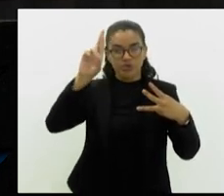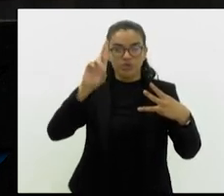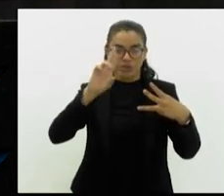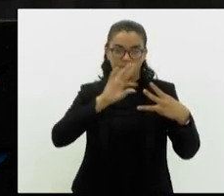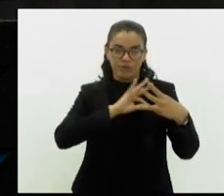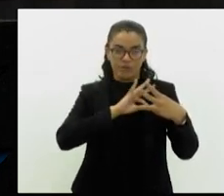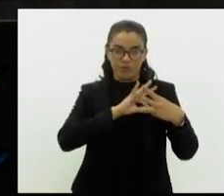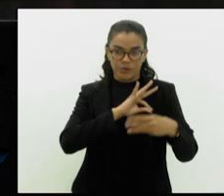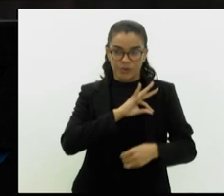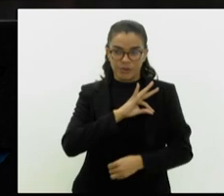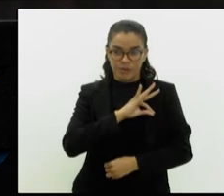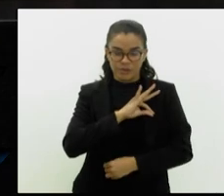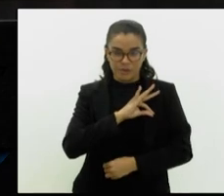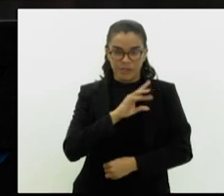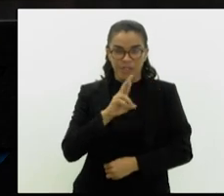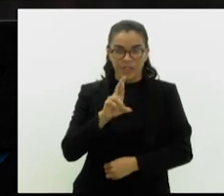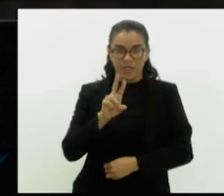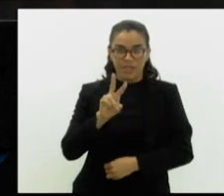delegado